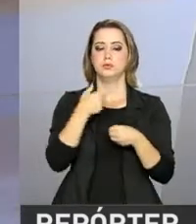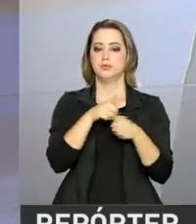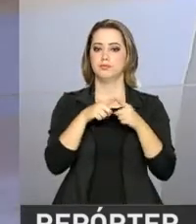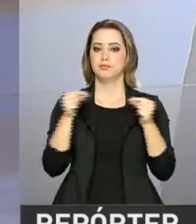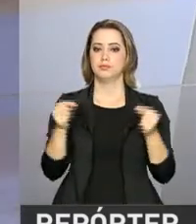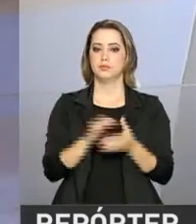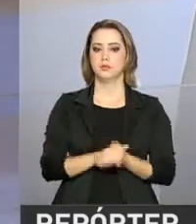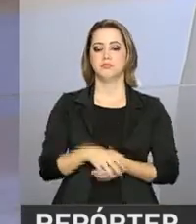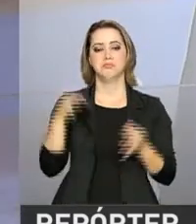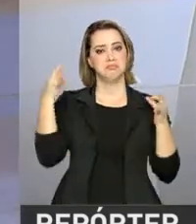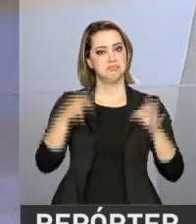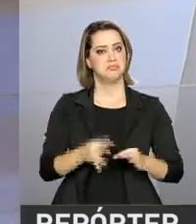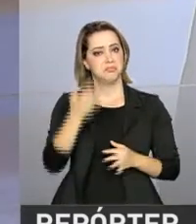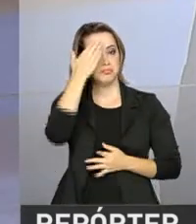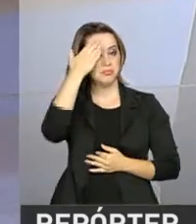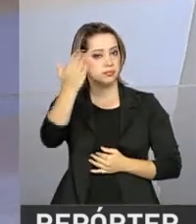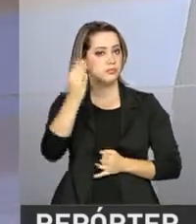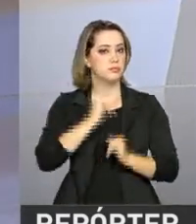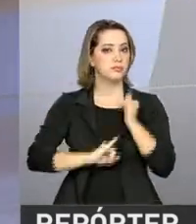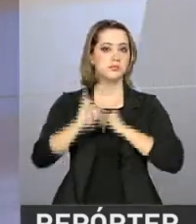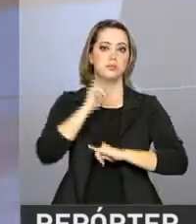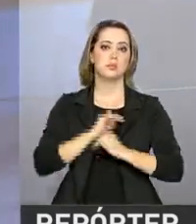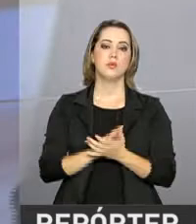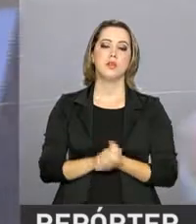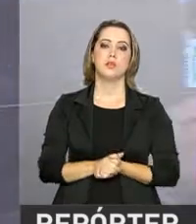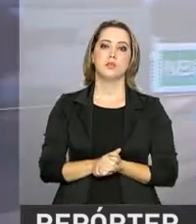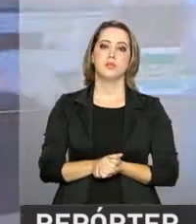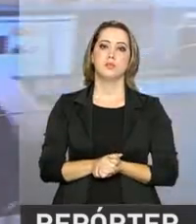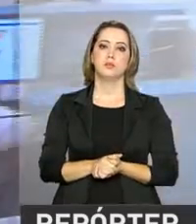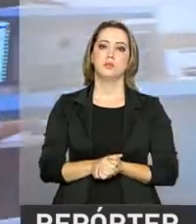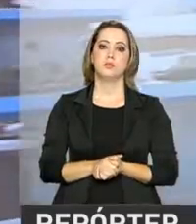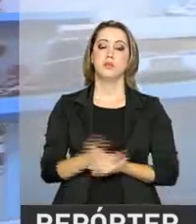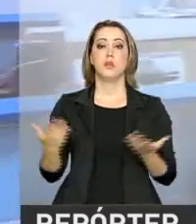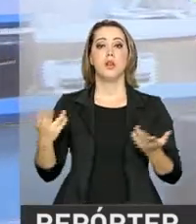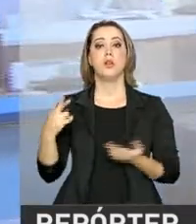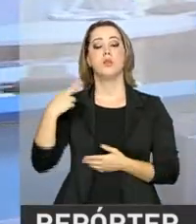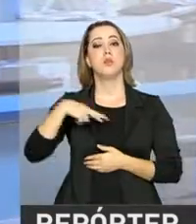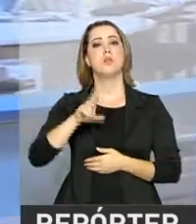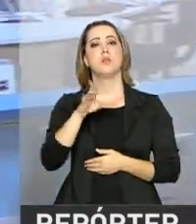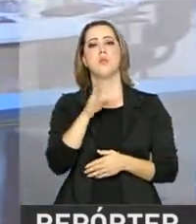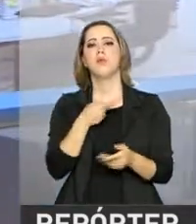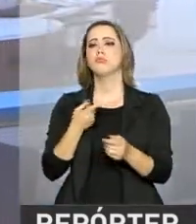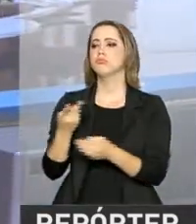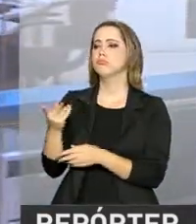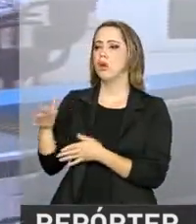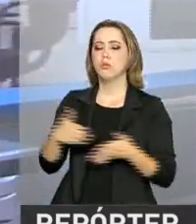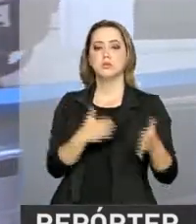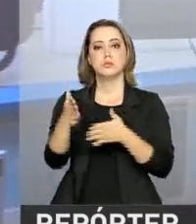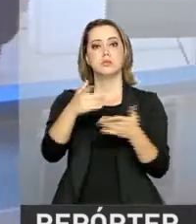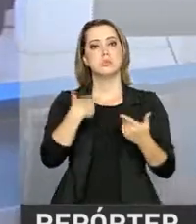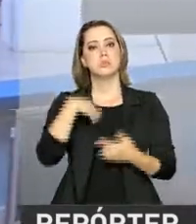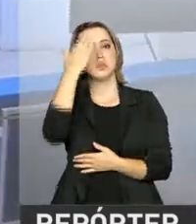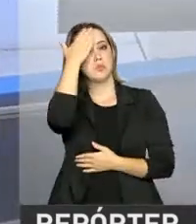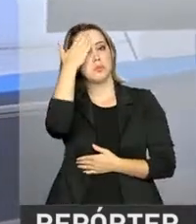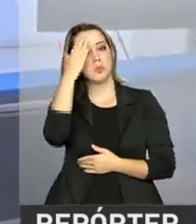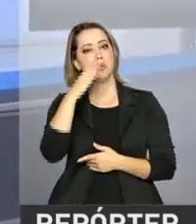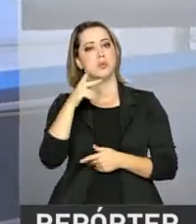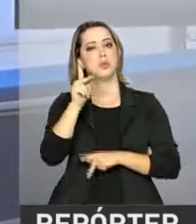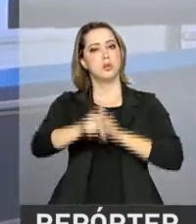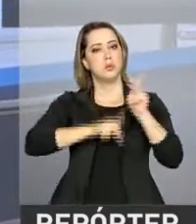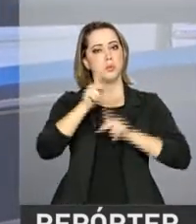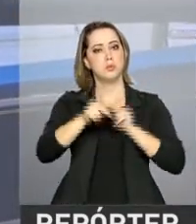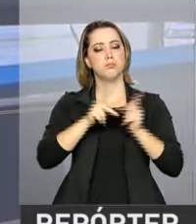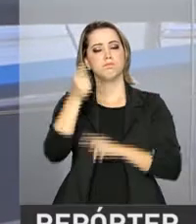roberto tá certo paulo obrigado pelas informações e o repórter nbr foi às ruas para saber o que a população pensa sobre o